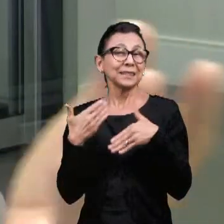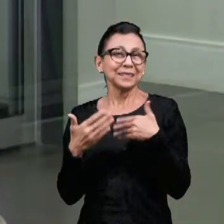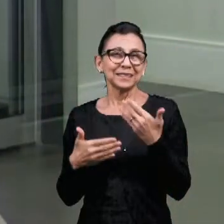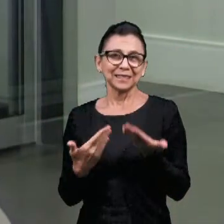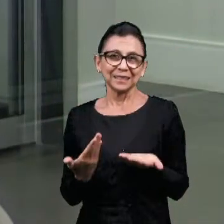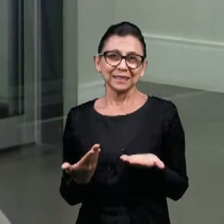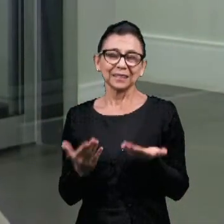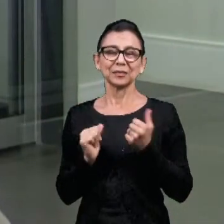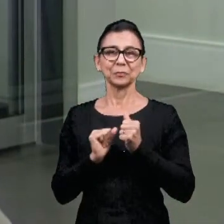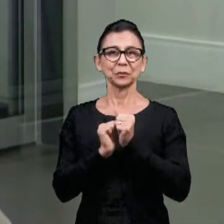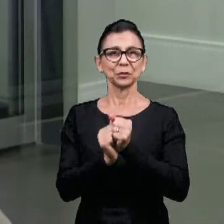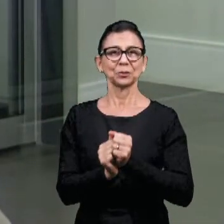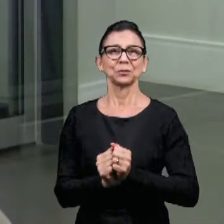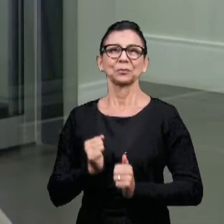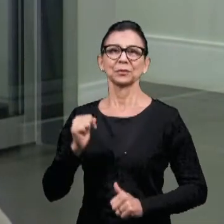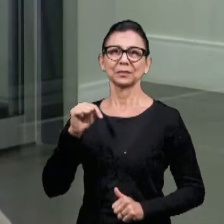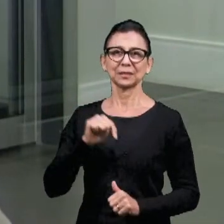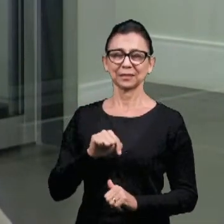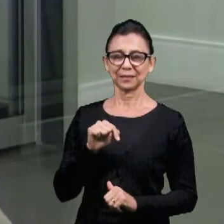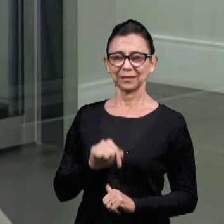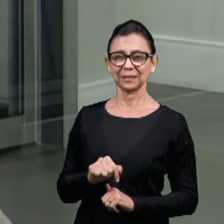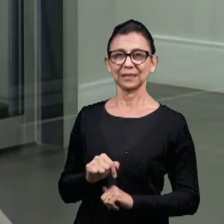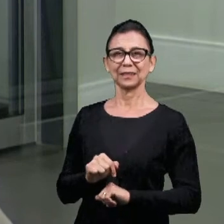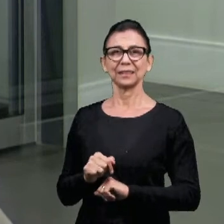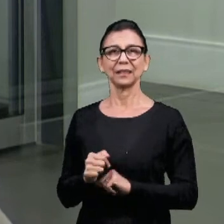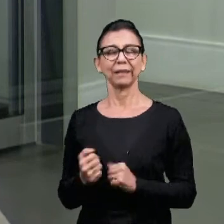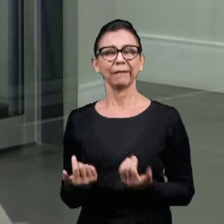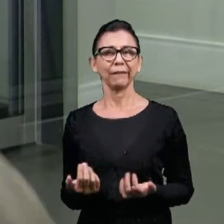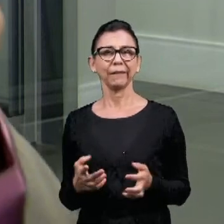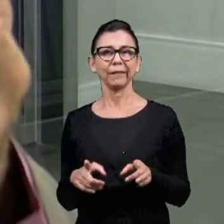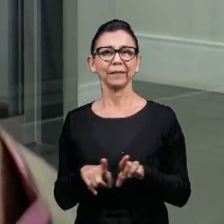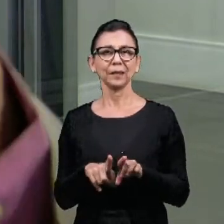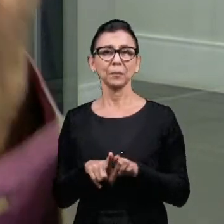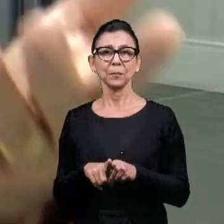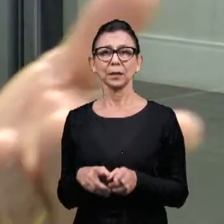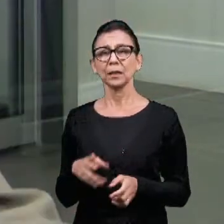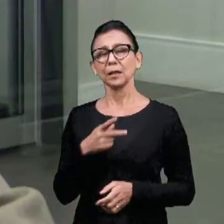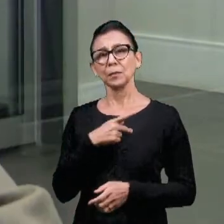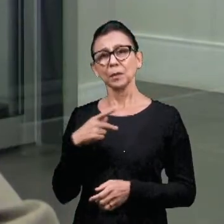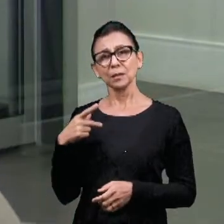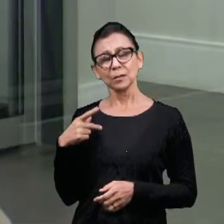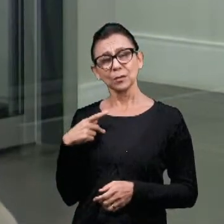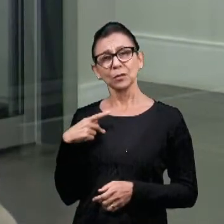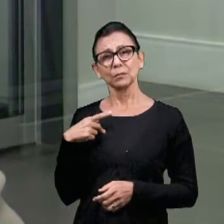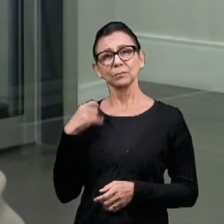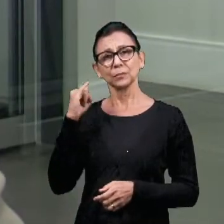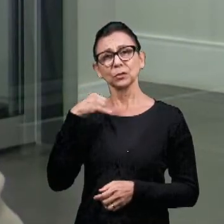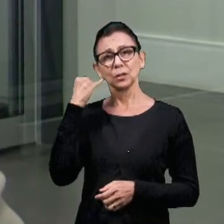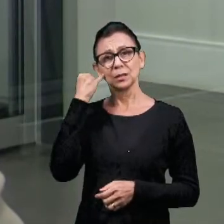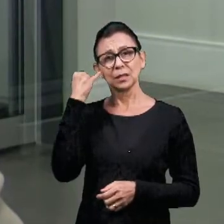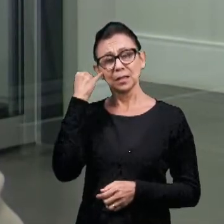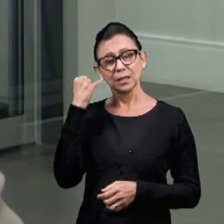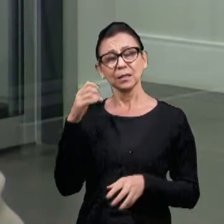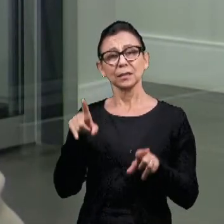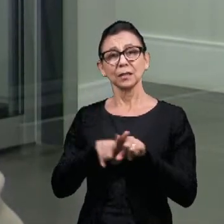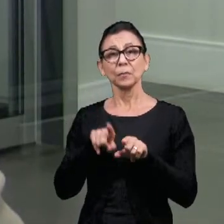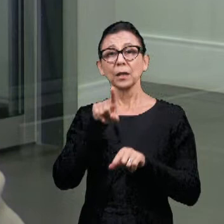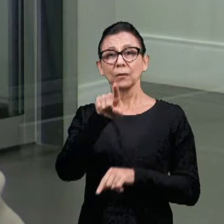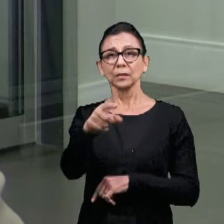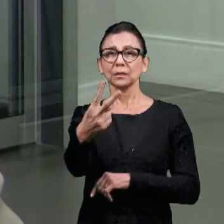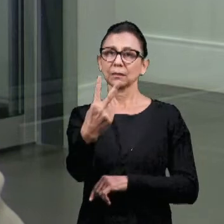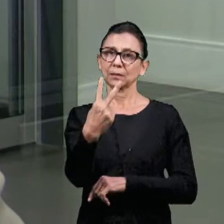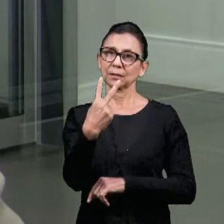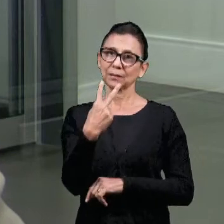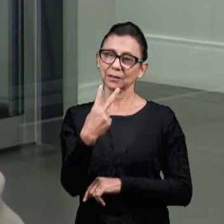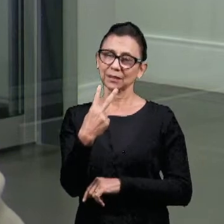aqui com pessoa e também o pastor Josias, como você que está nos acompanhando de onde estiver.